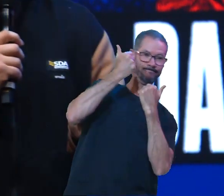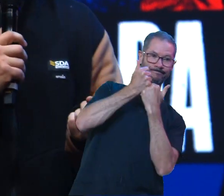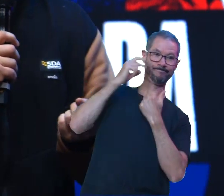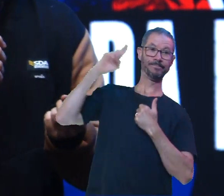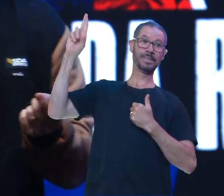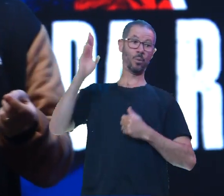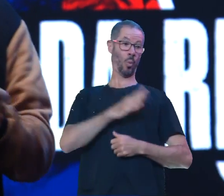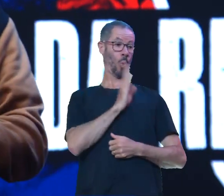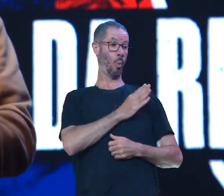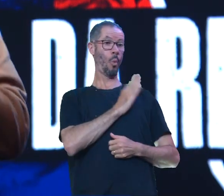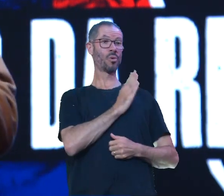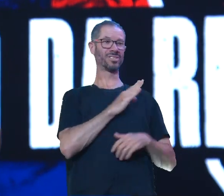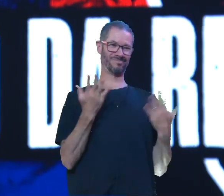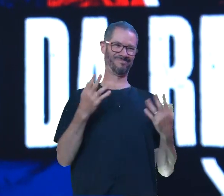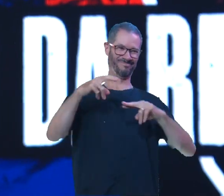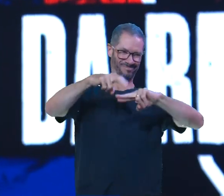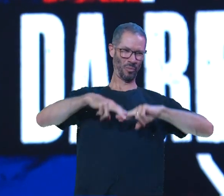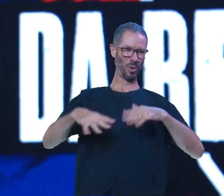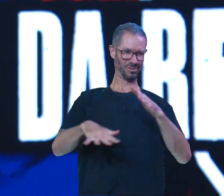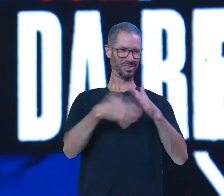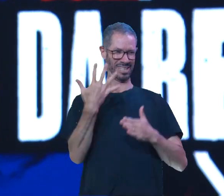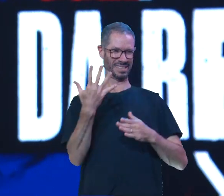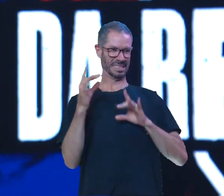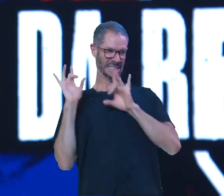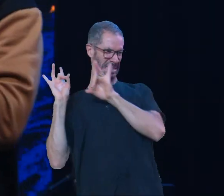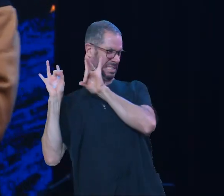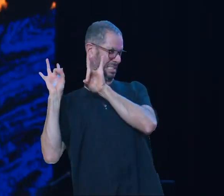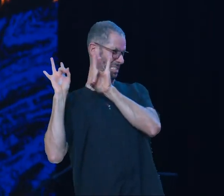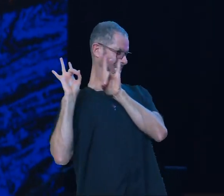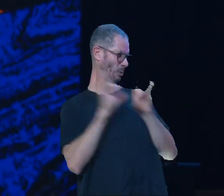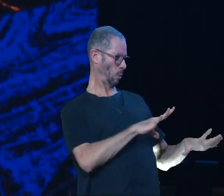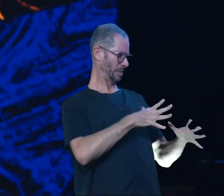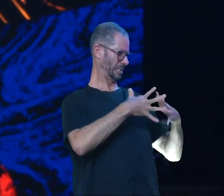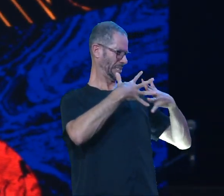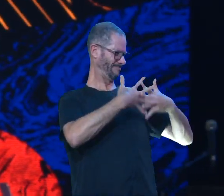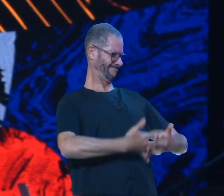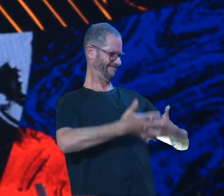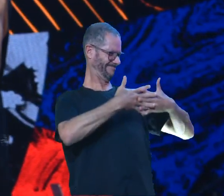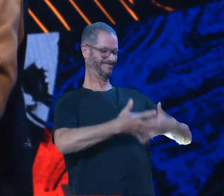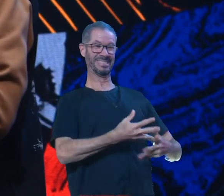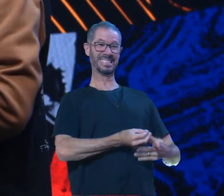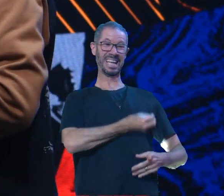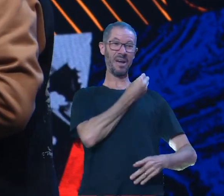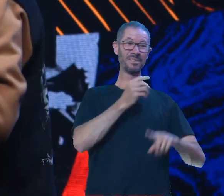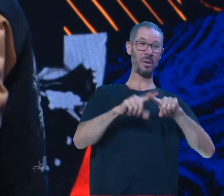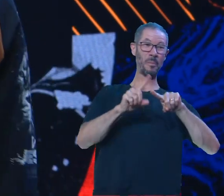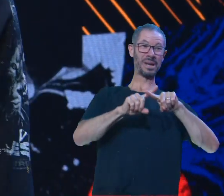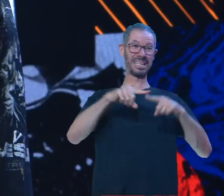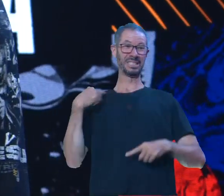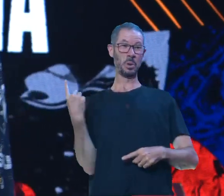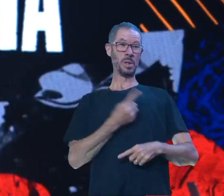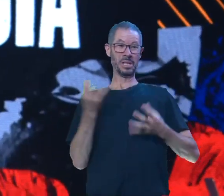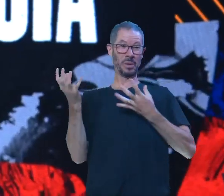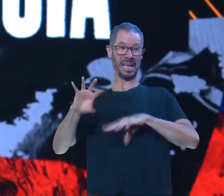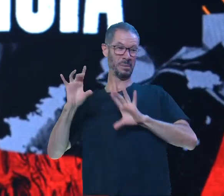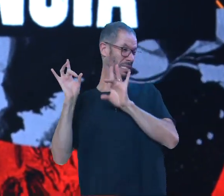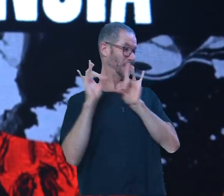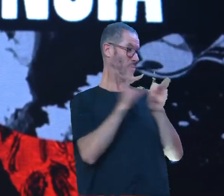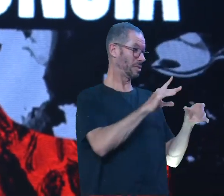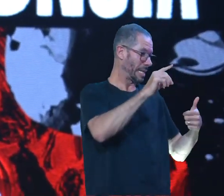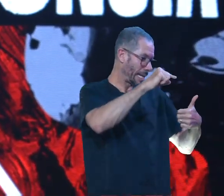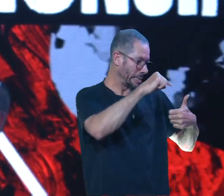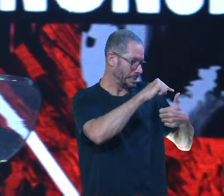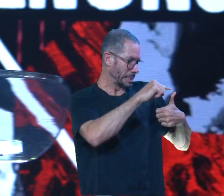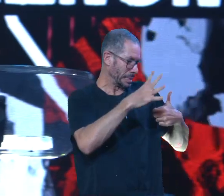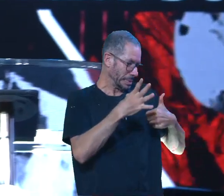nosso coração. E por isso que muitas vezes a renúncia é algo tão complicado na nossa vida. Porque nós não queremos renunciar a alguma